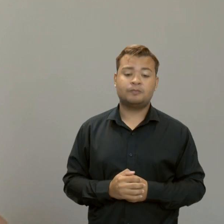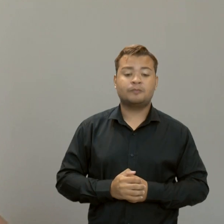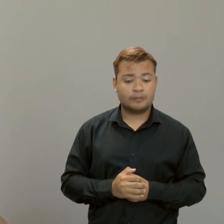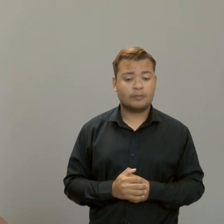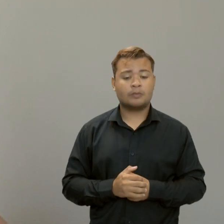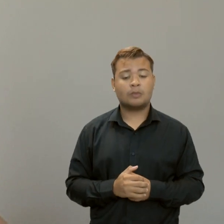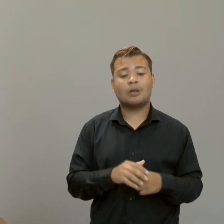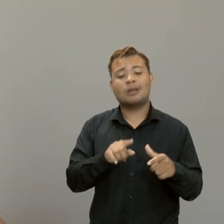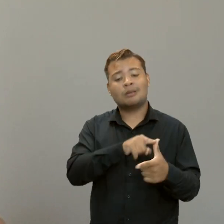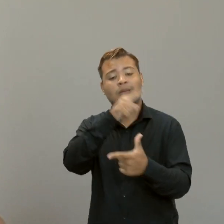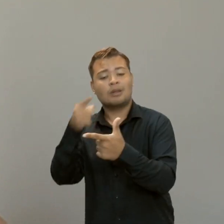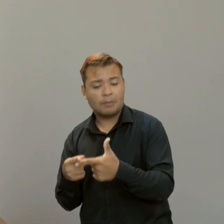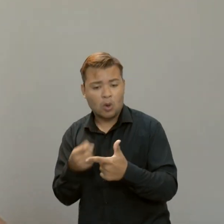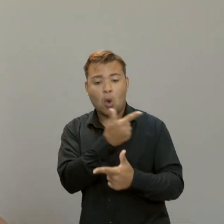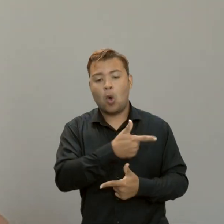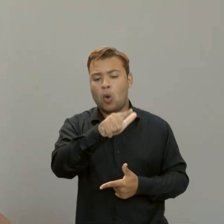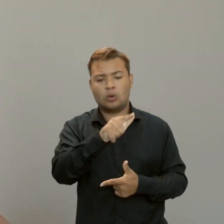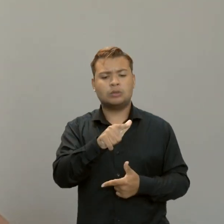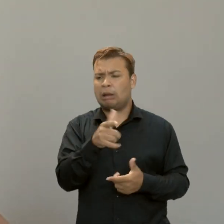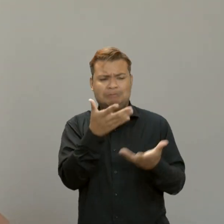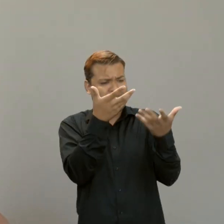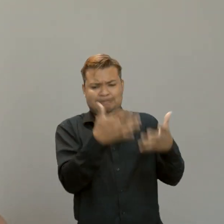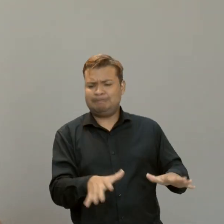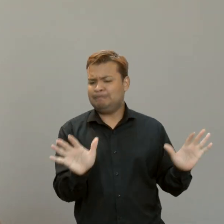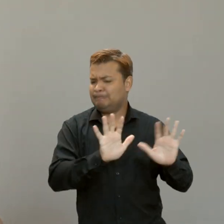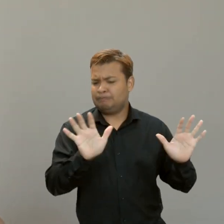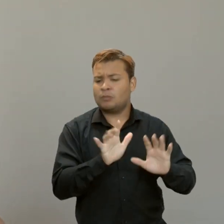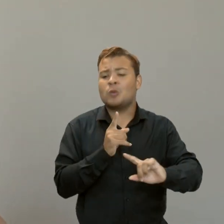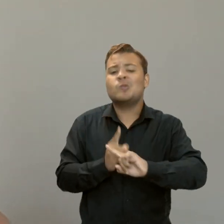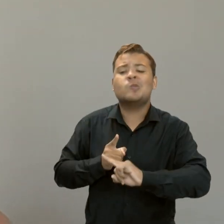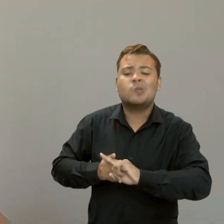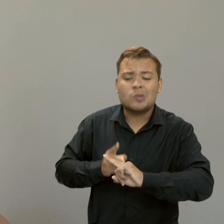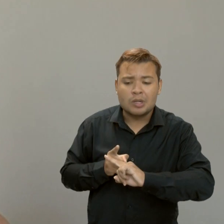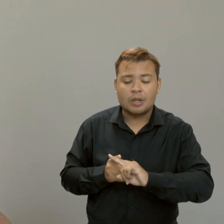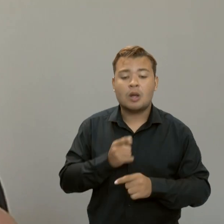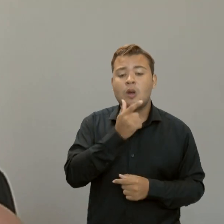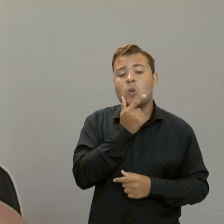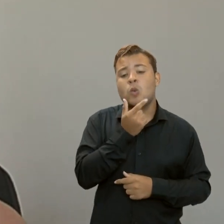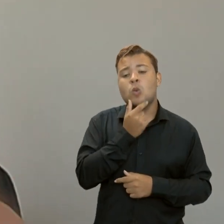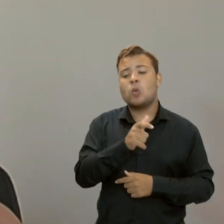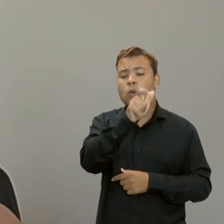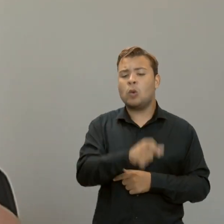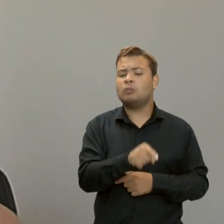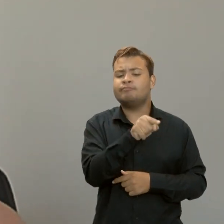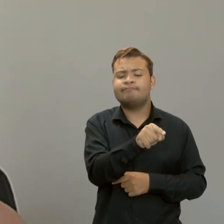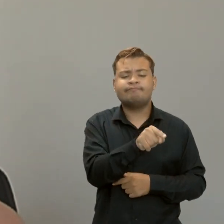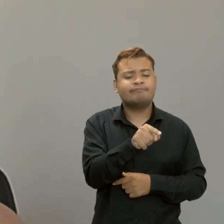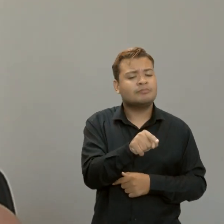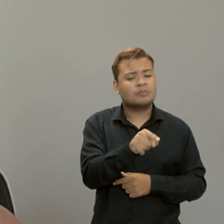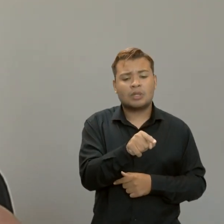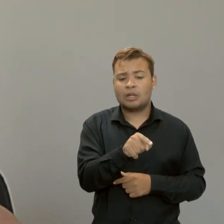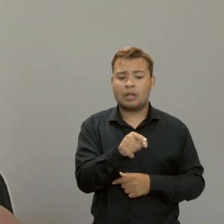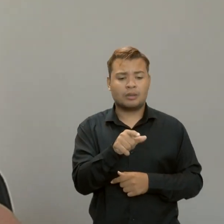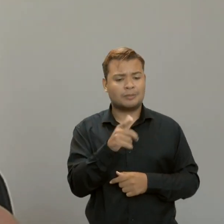Depois ela enjeita um segundo casamento porque ela diz que o rapaz era muito... fugia